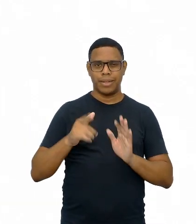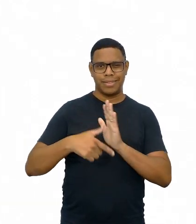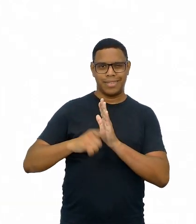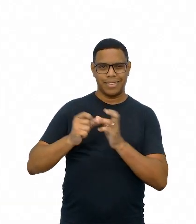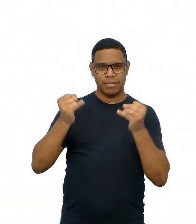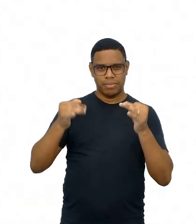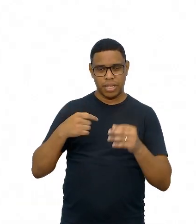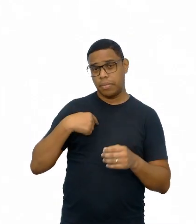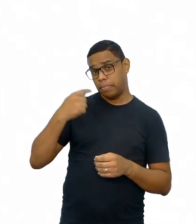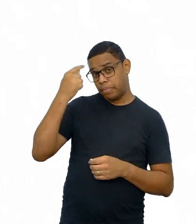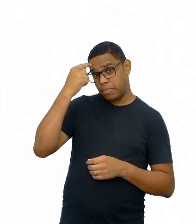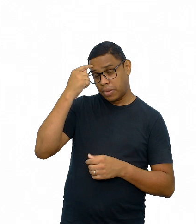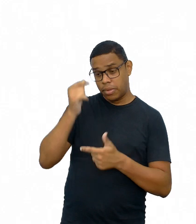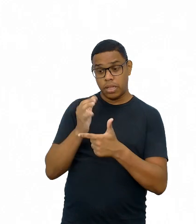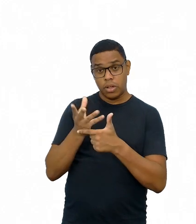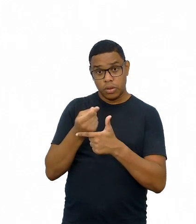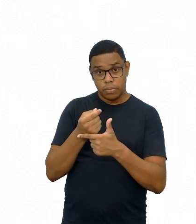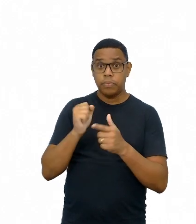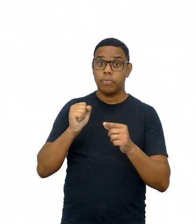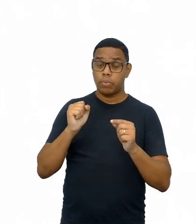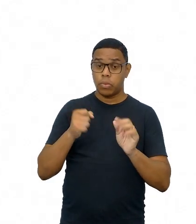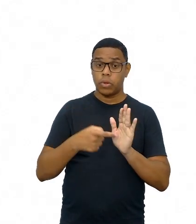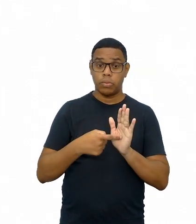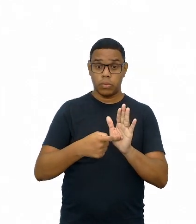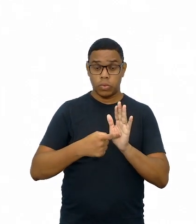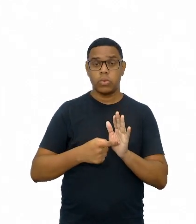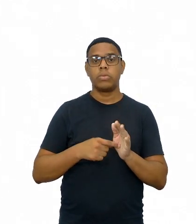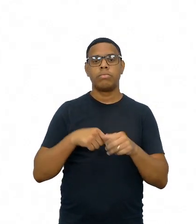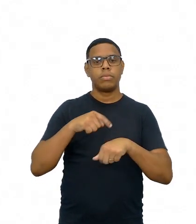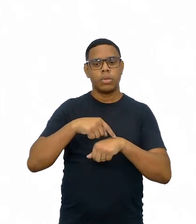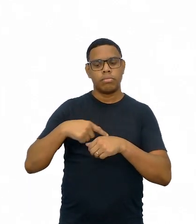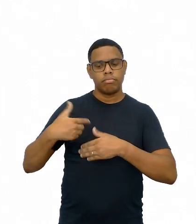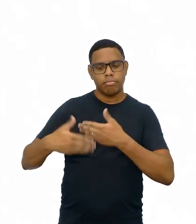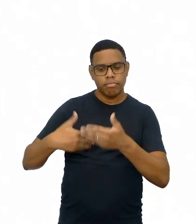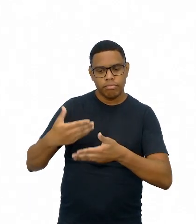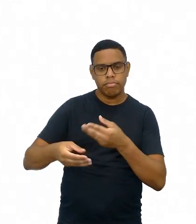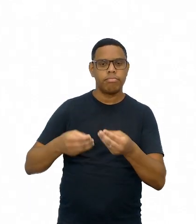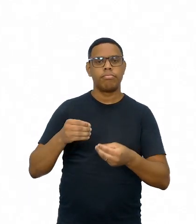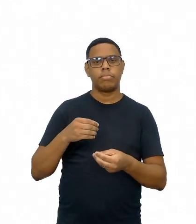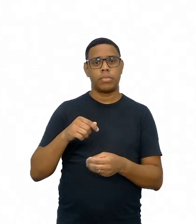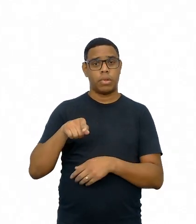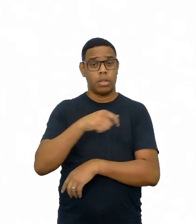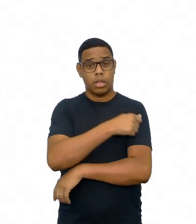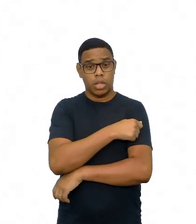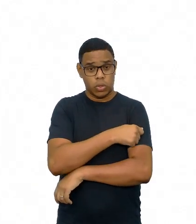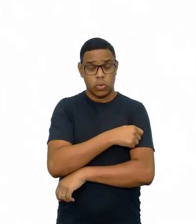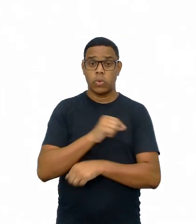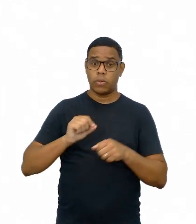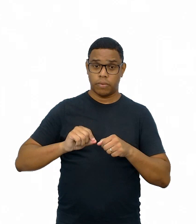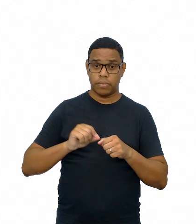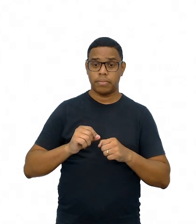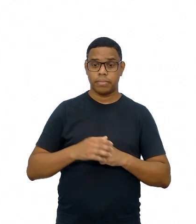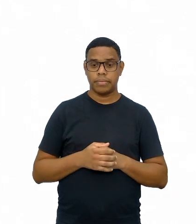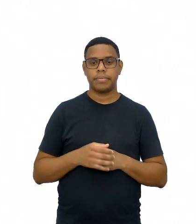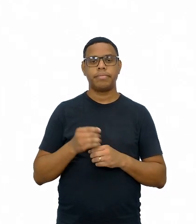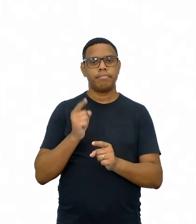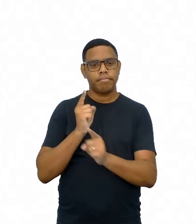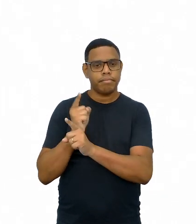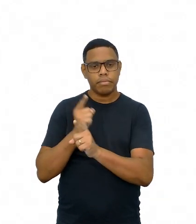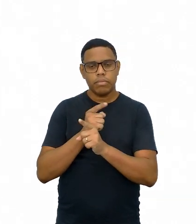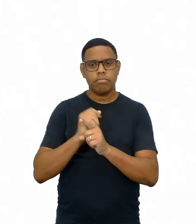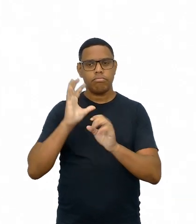o pensamento algébrico ele pode se apresentar durante os procedimentos que os estudantes realizam para